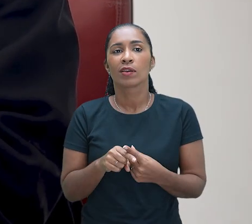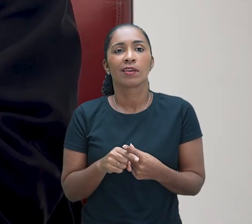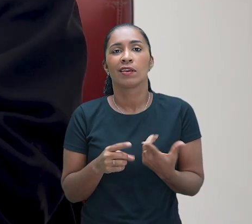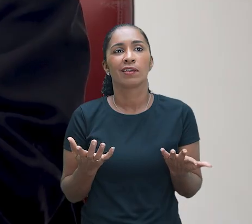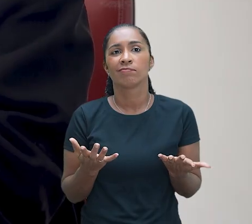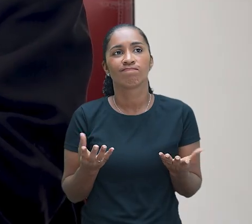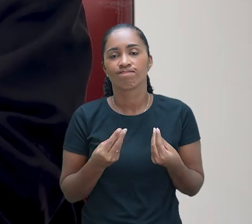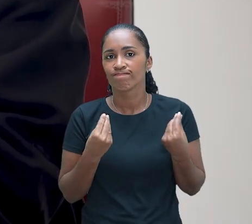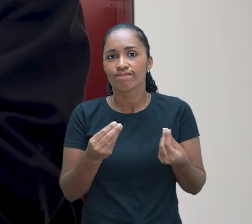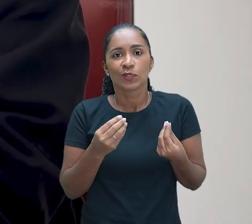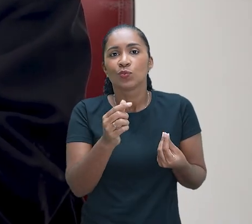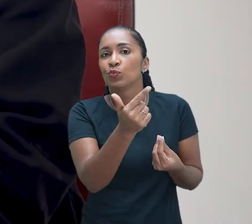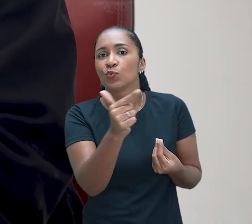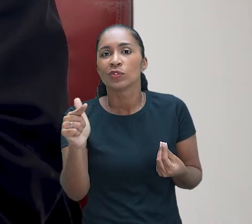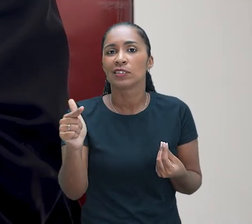não teve essa